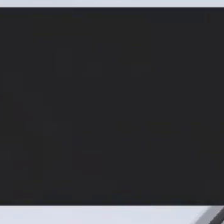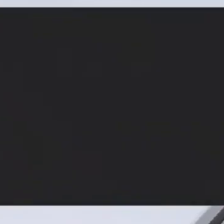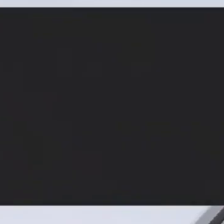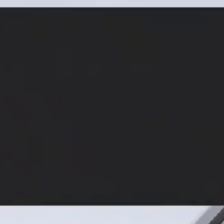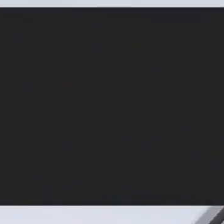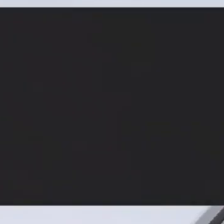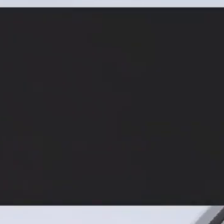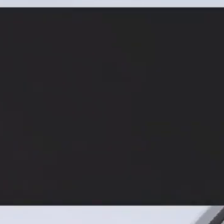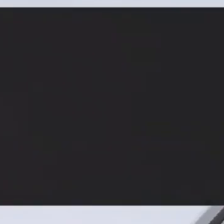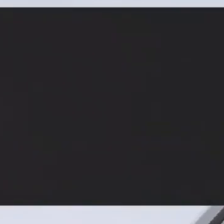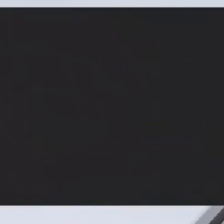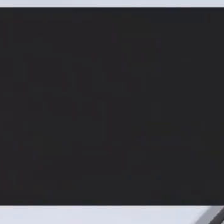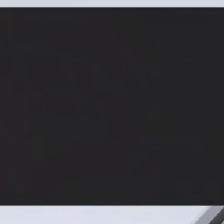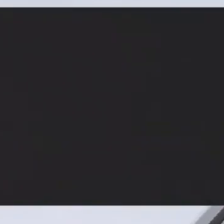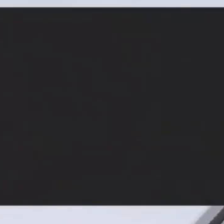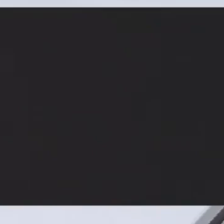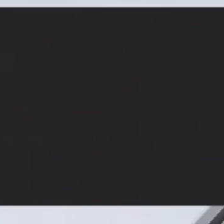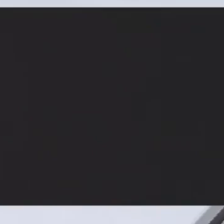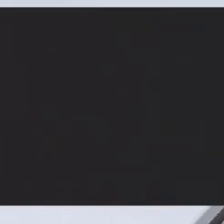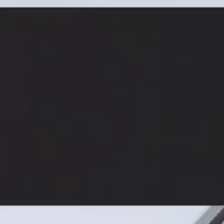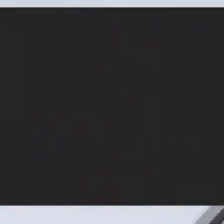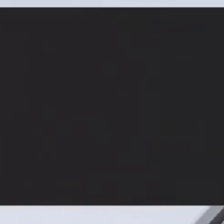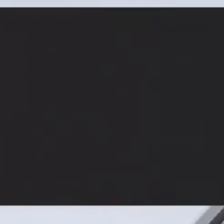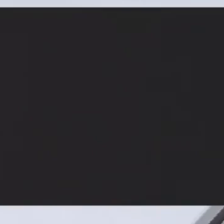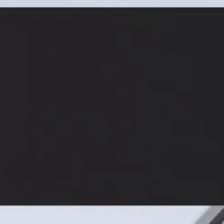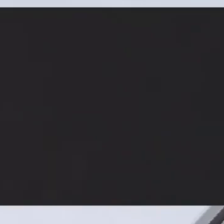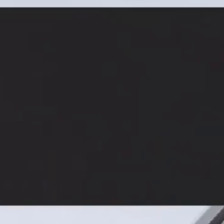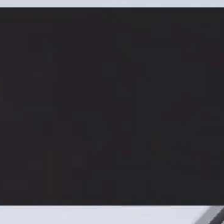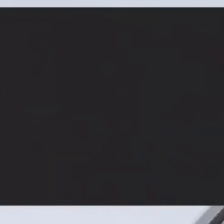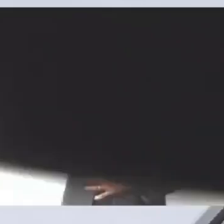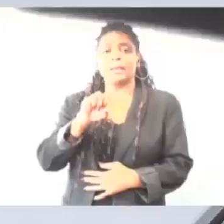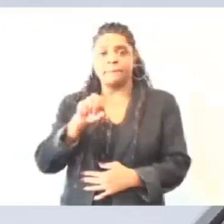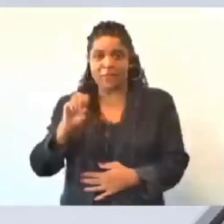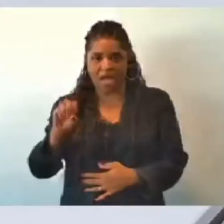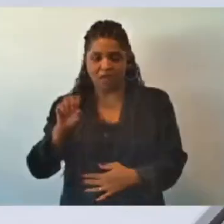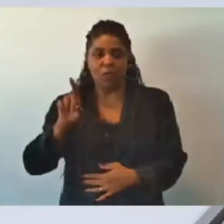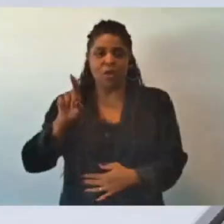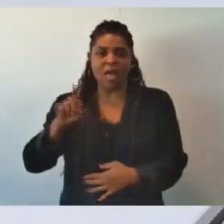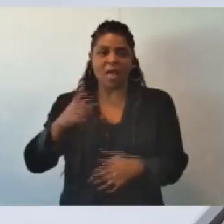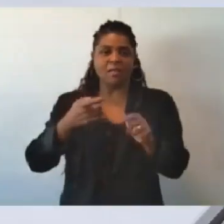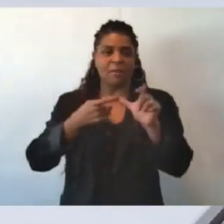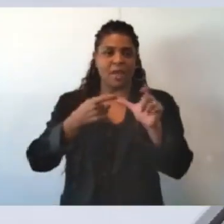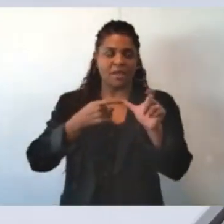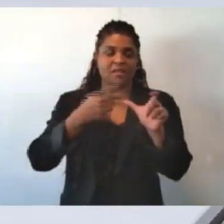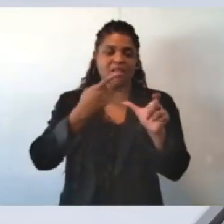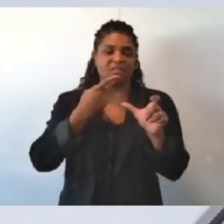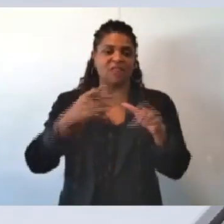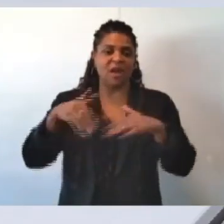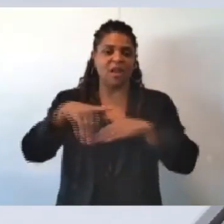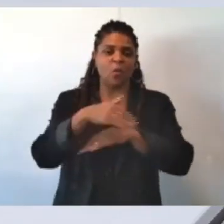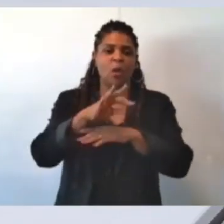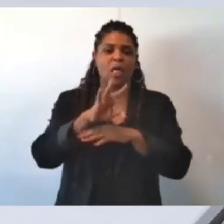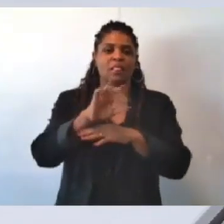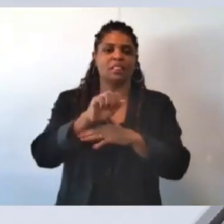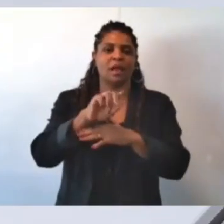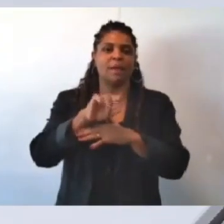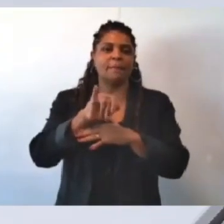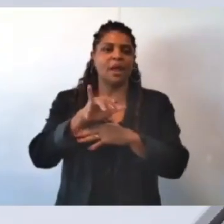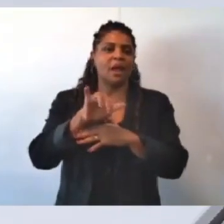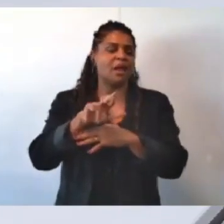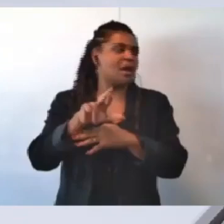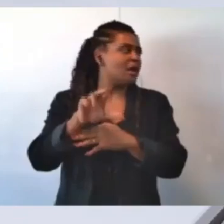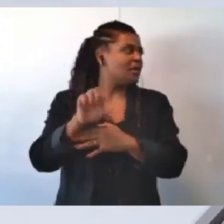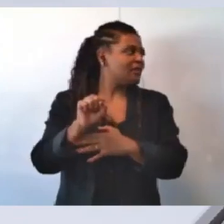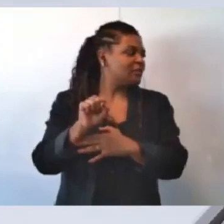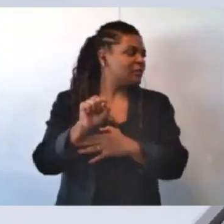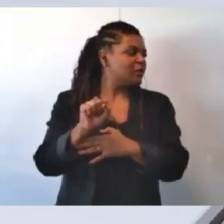da rua. Obrigado. Quando ele fala da Rua Tabaiares, ainda não tem resposta. Vai poder entrar e sair? Porque é isso que a